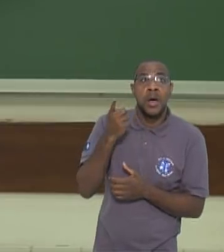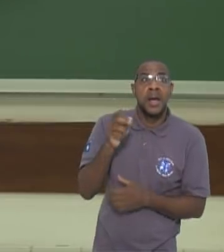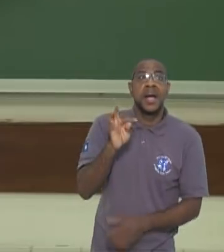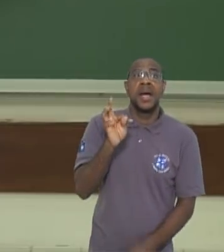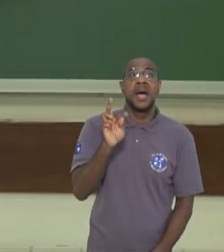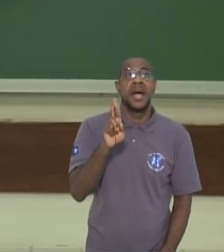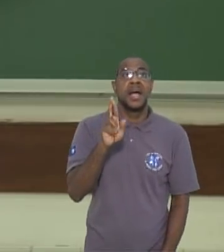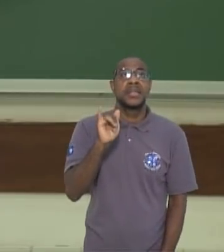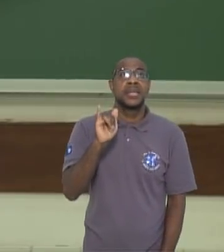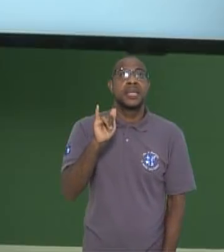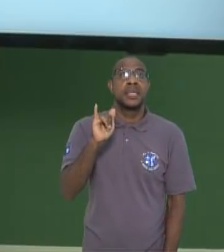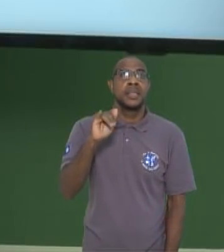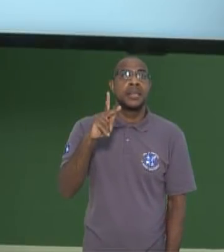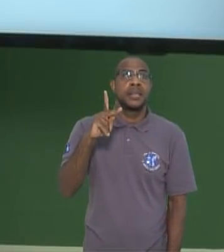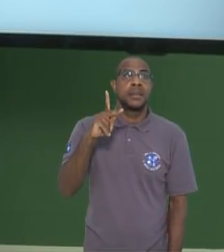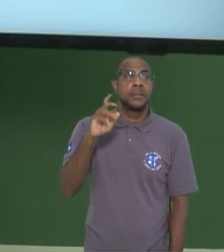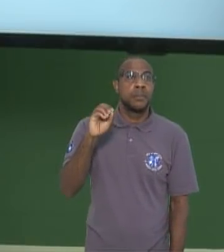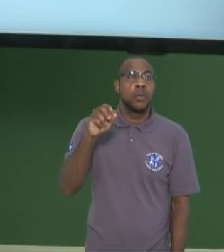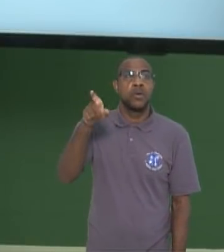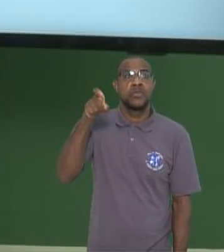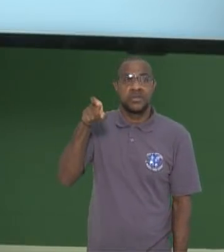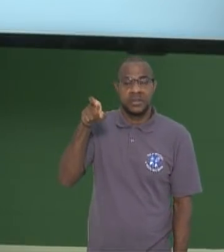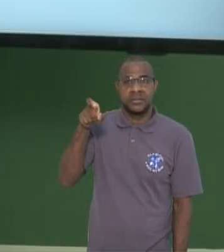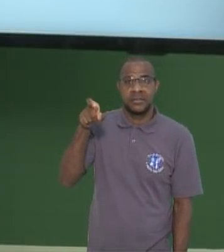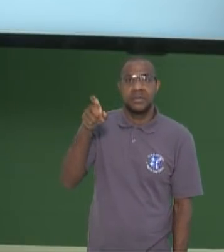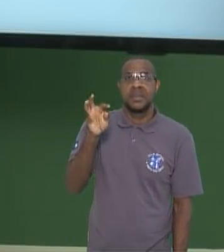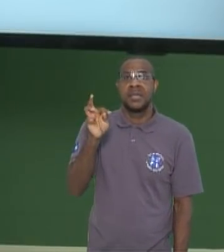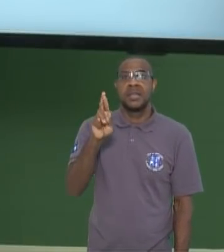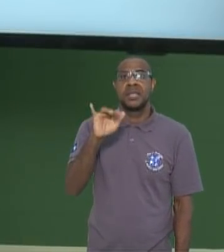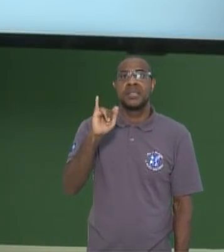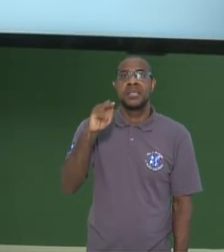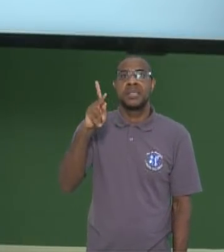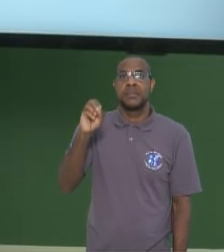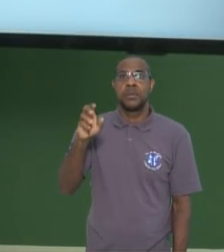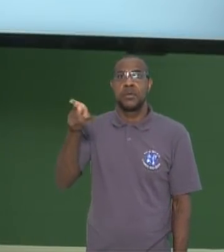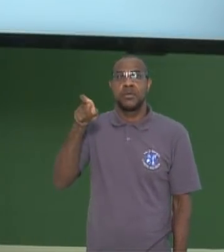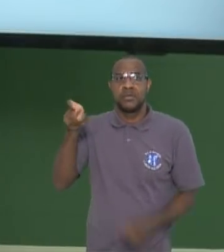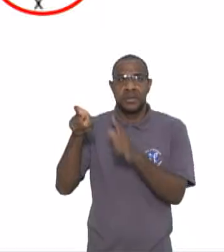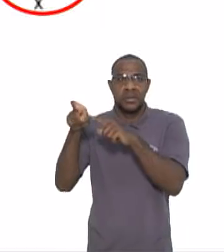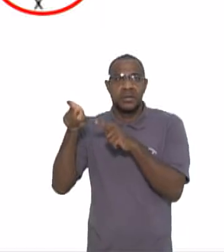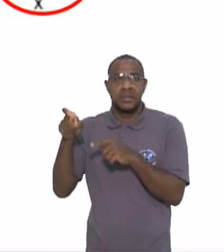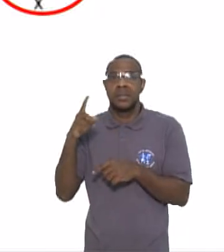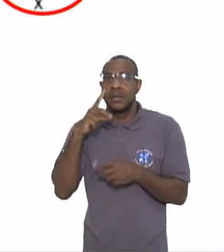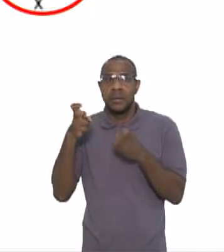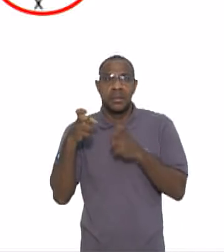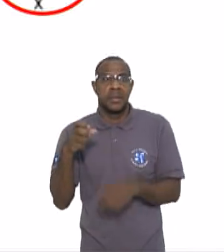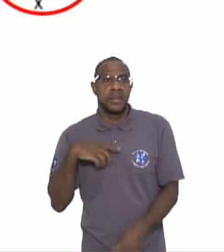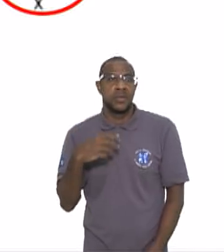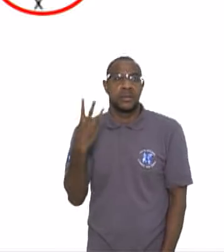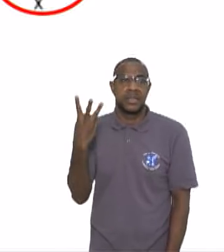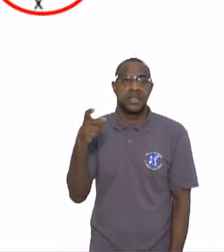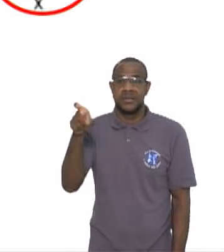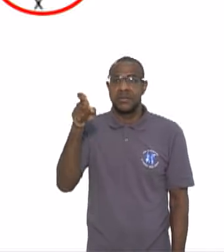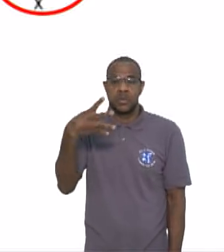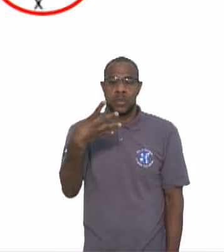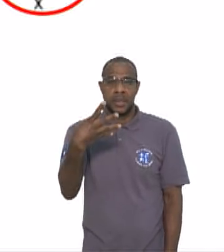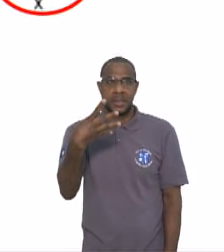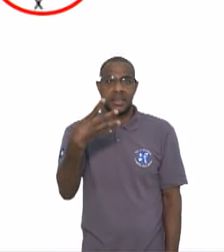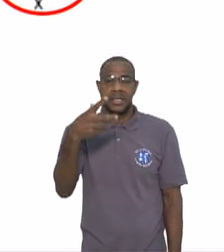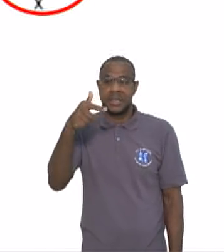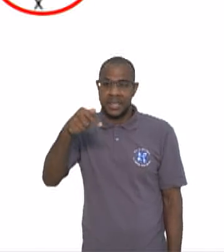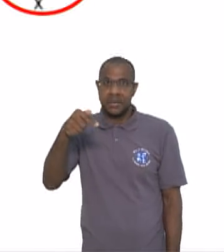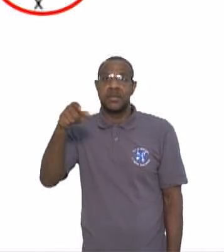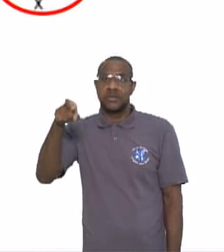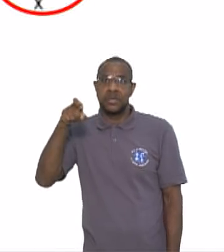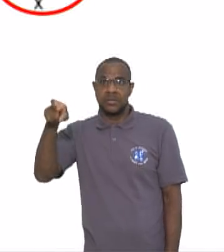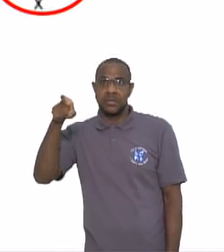da superfêmea. Nesse caso, o nome já está dizendo, tem 3X. Então, o cariótipo aqui, 47, X, X, X,